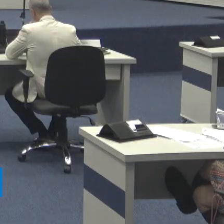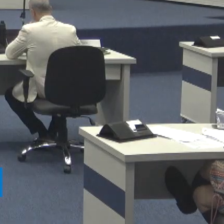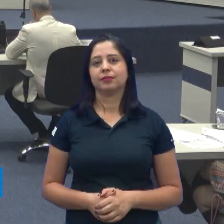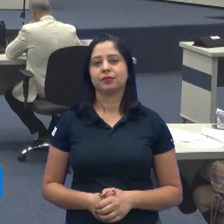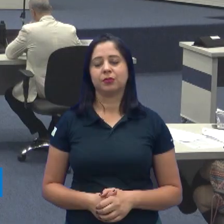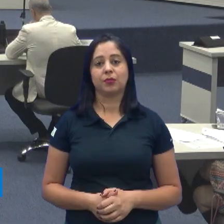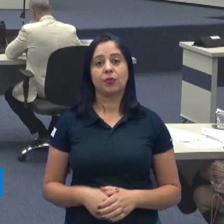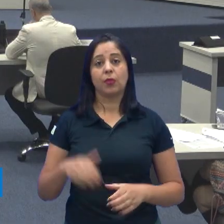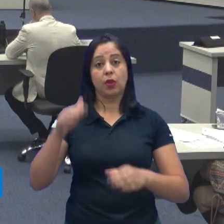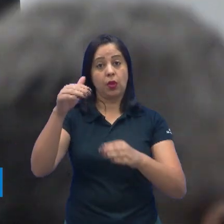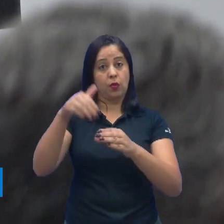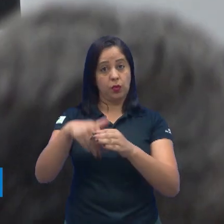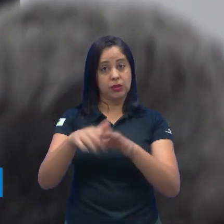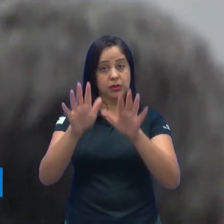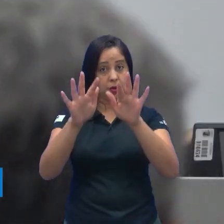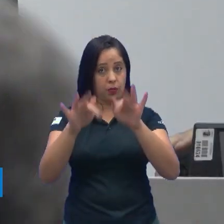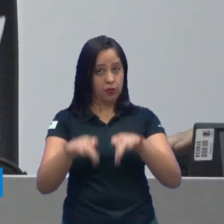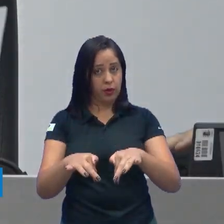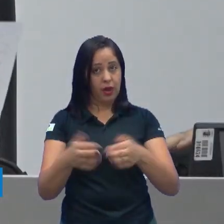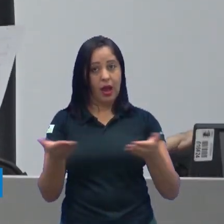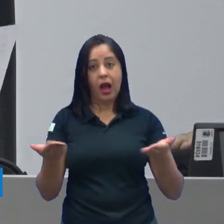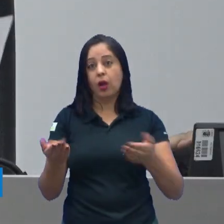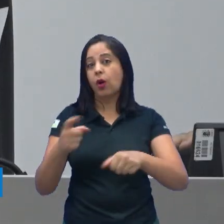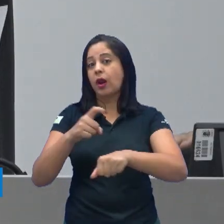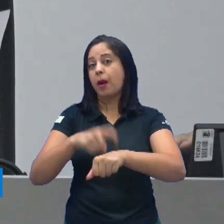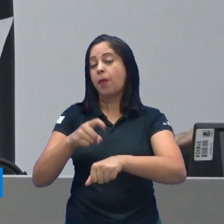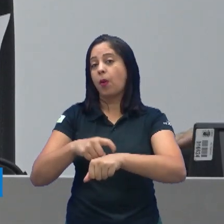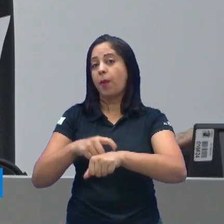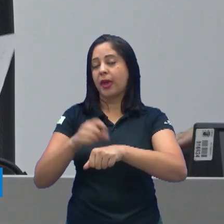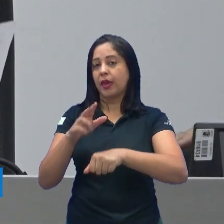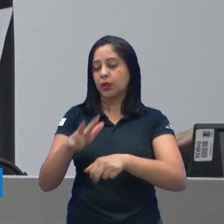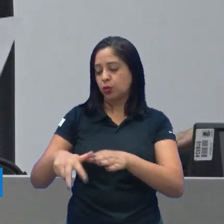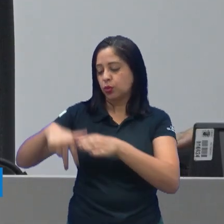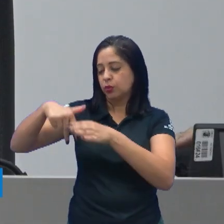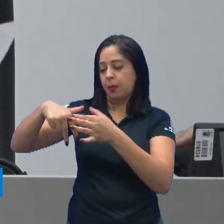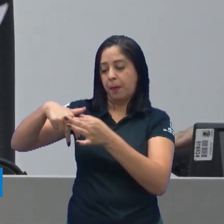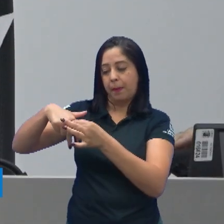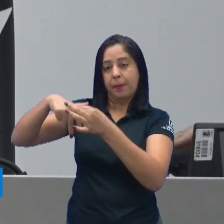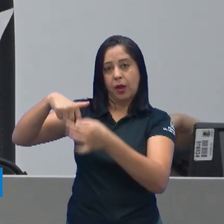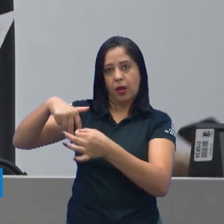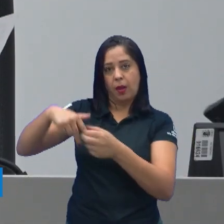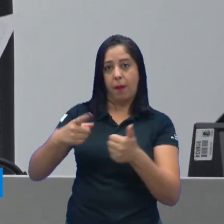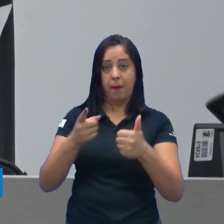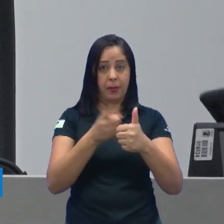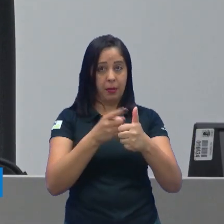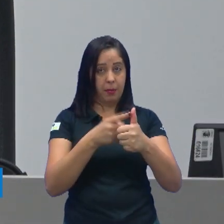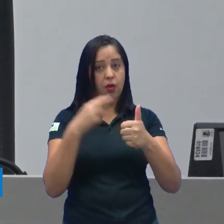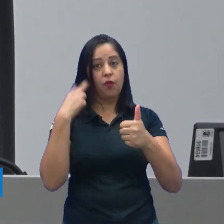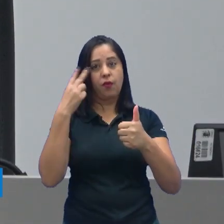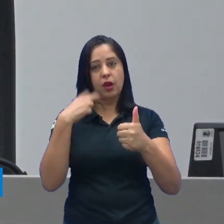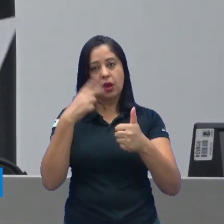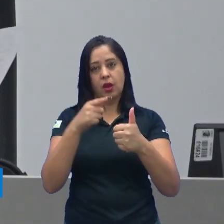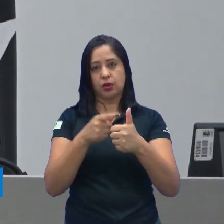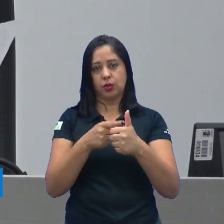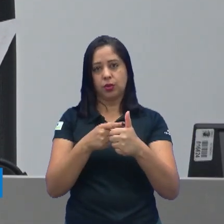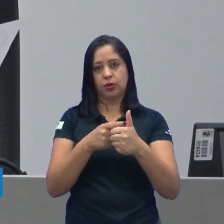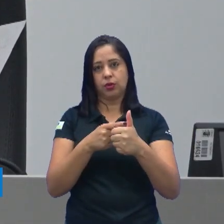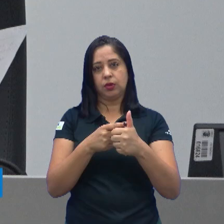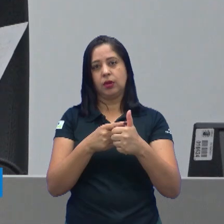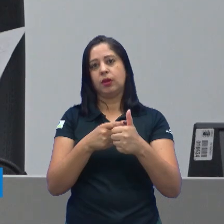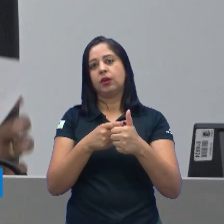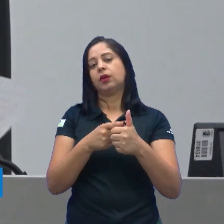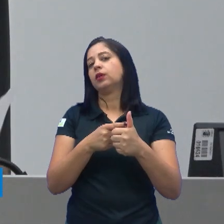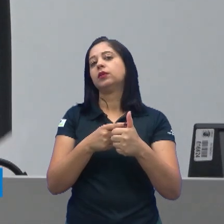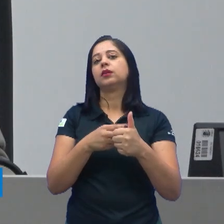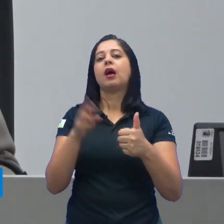Encerrado o processo de votação, passaremos agora ao momento pinga-fogo. Primeiro vereador inscrito para falar no momento pinga-fogo, o vereador